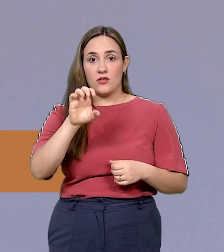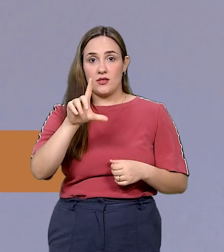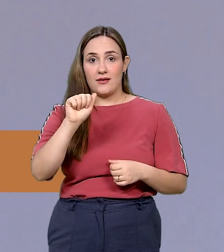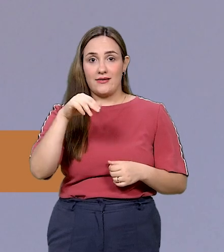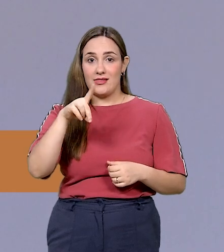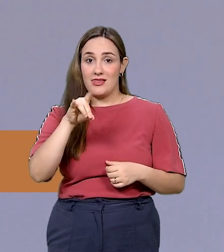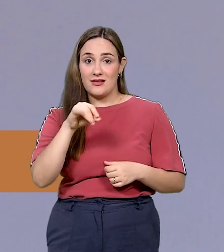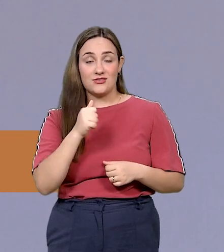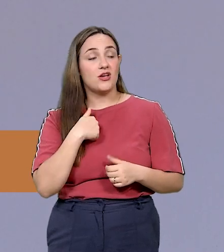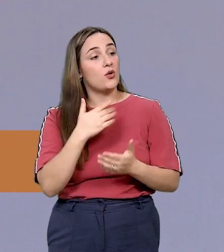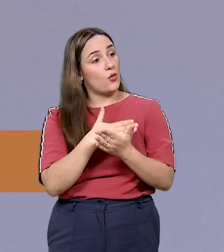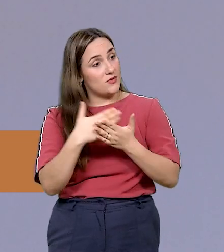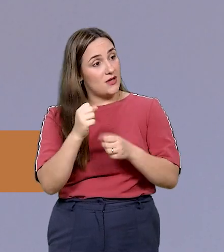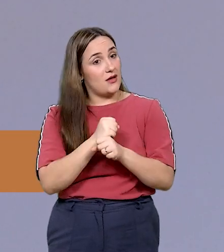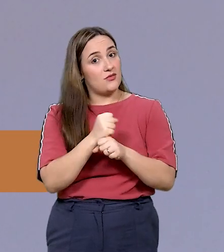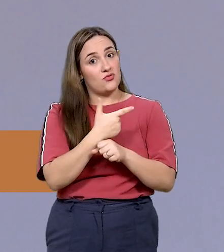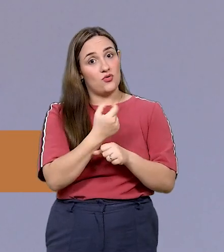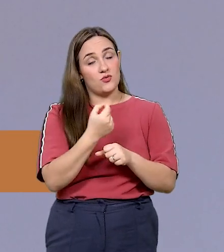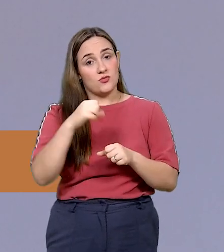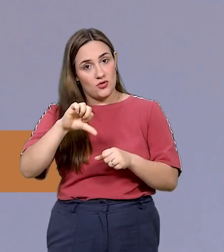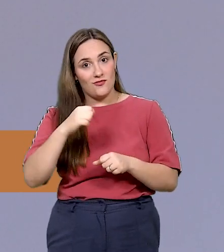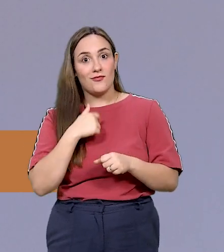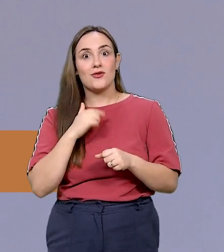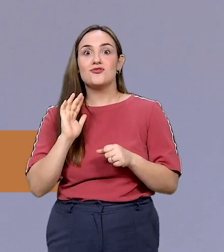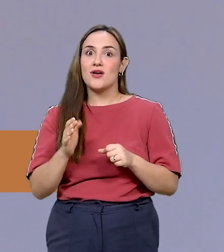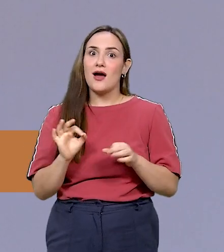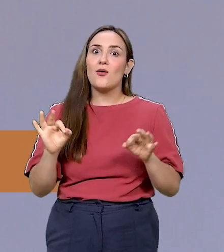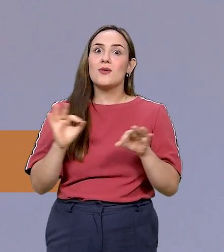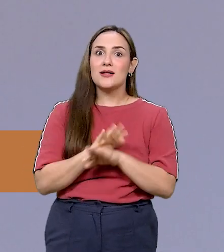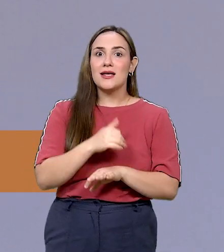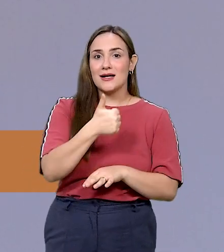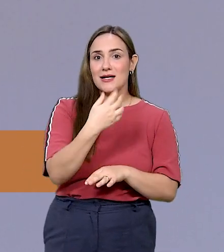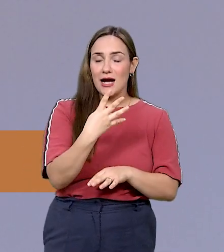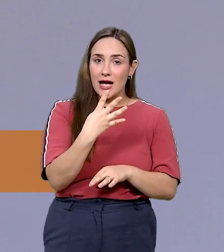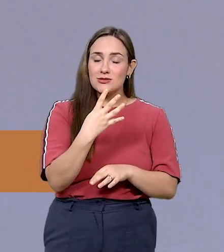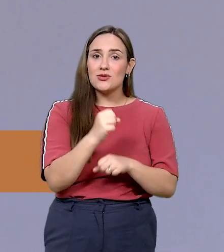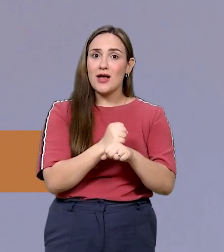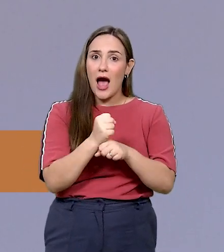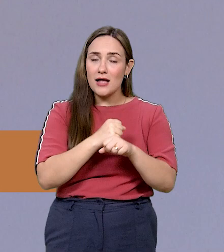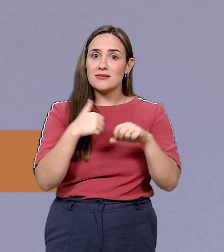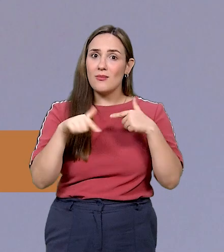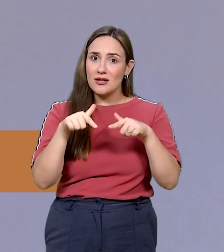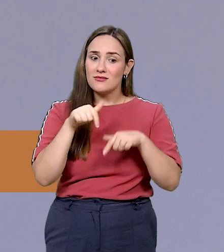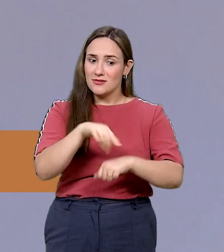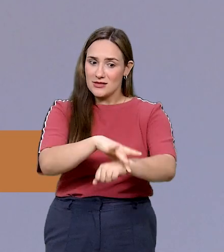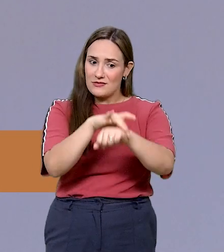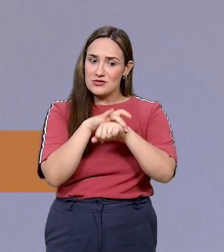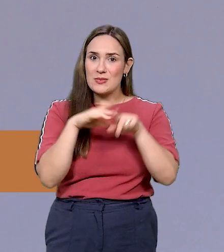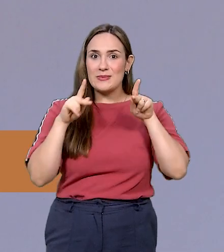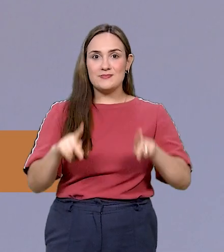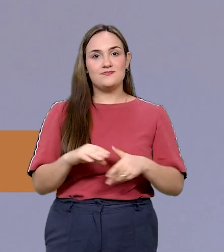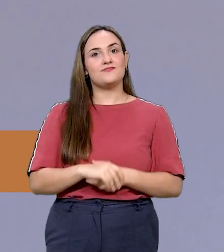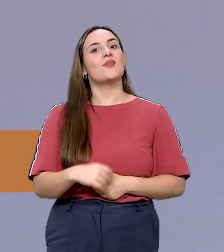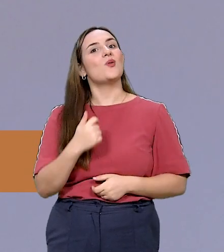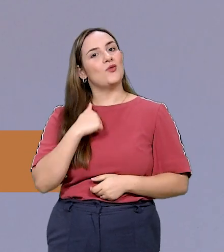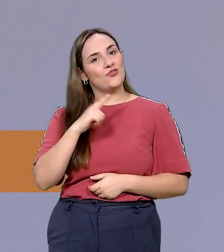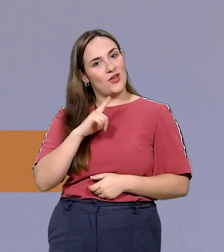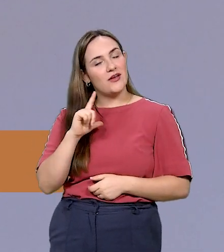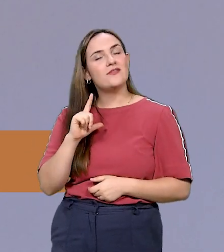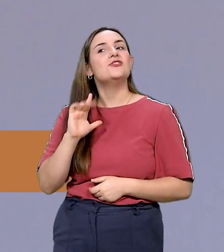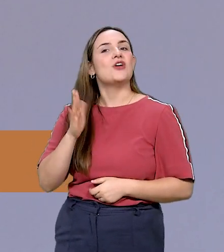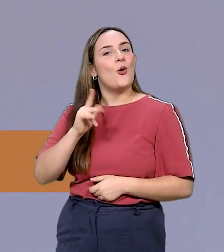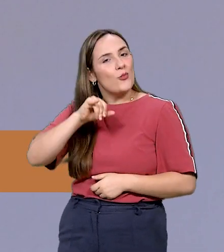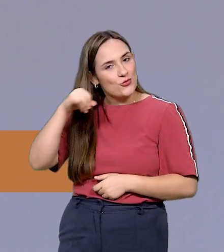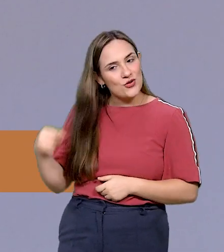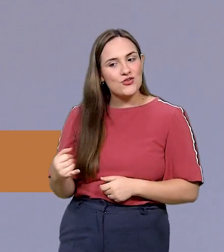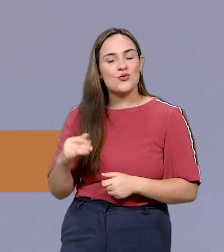ano de 2009. Então, esse ano, em 2023, completo 14 anos de instituição. E eu tive uma oportunidade de conhecer algumas